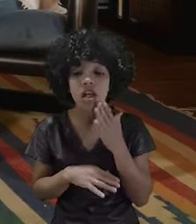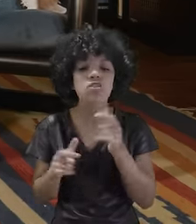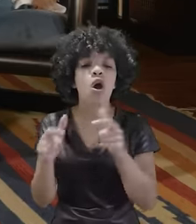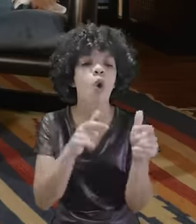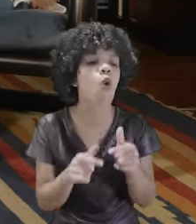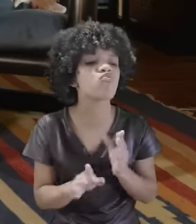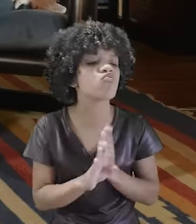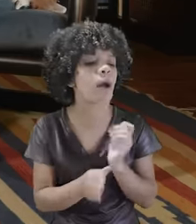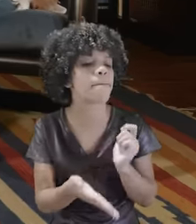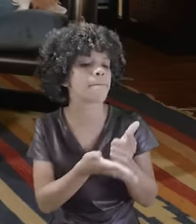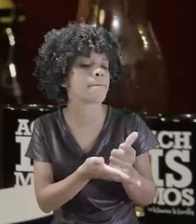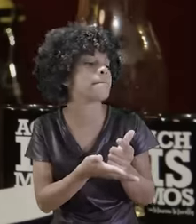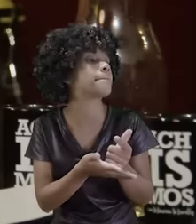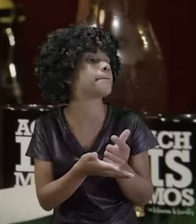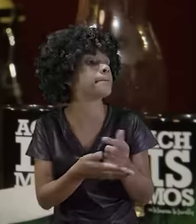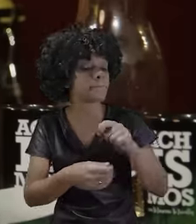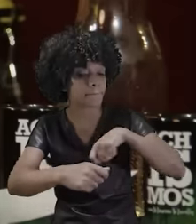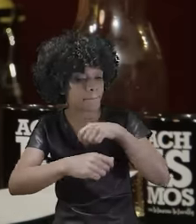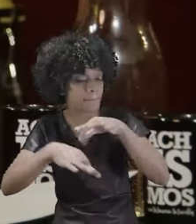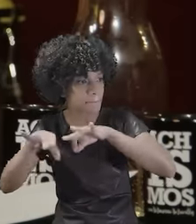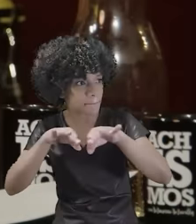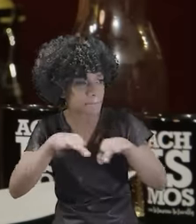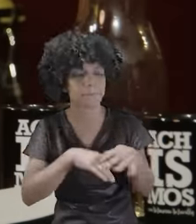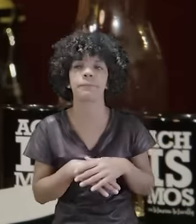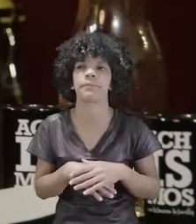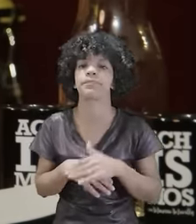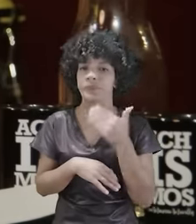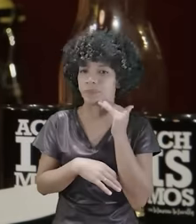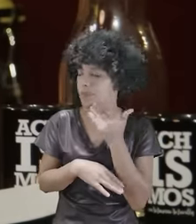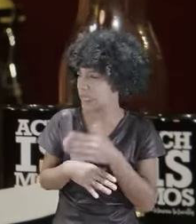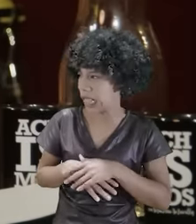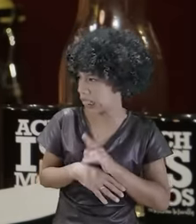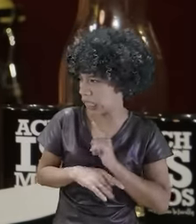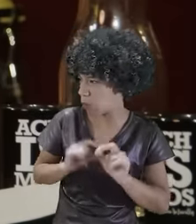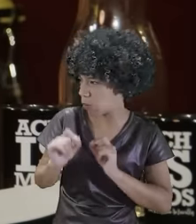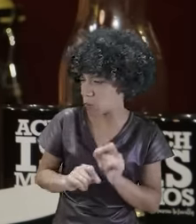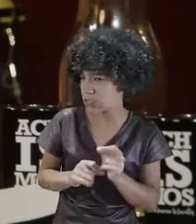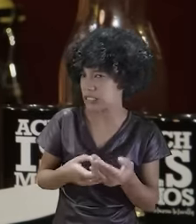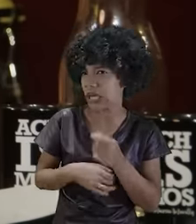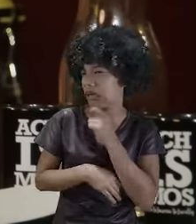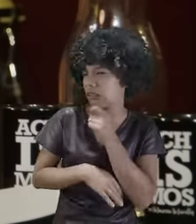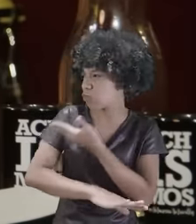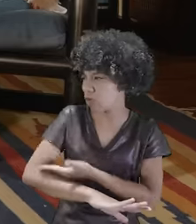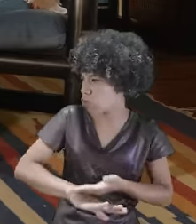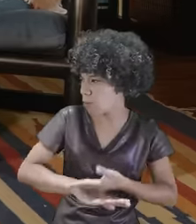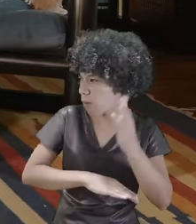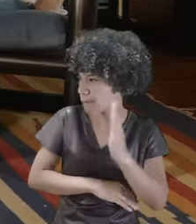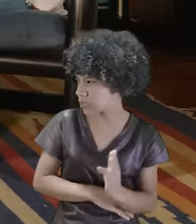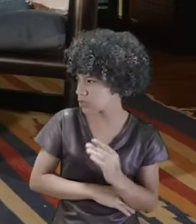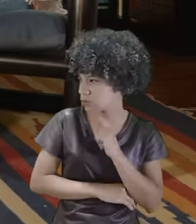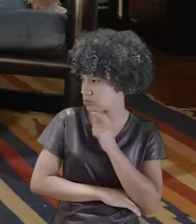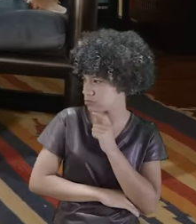minha minhas coisas para fazer minha comida só tem alguma coisa que você ainda não se acostumou com o Brasil